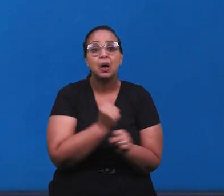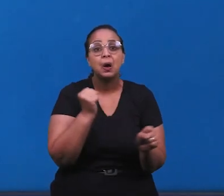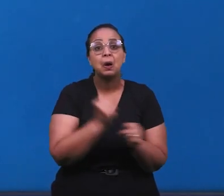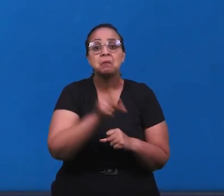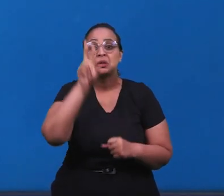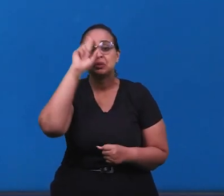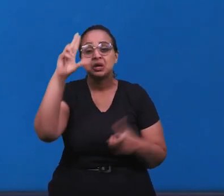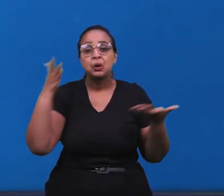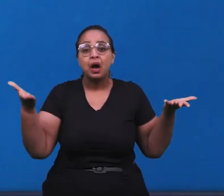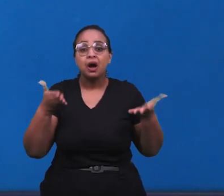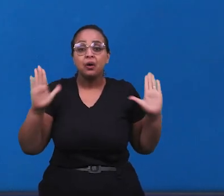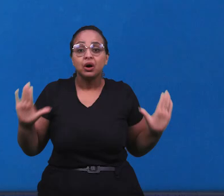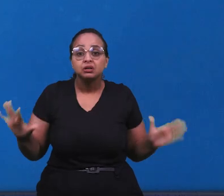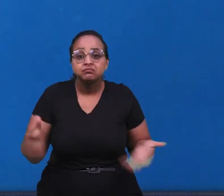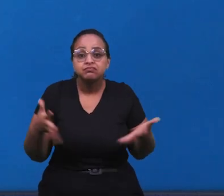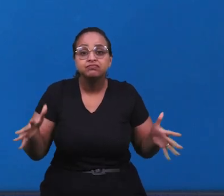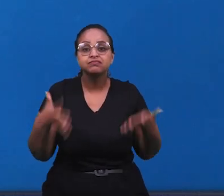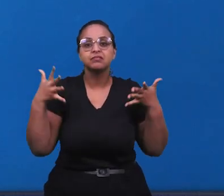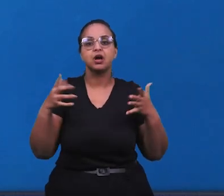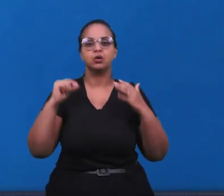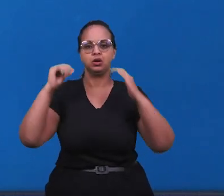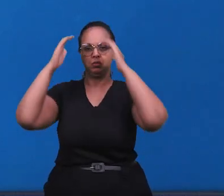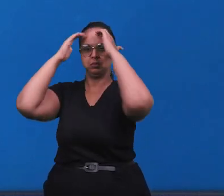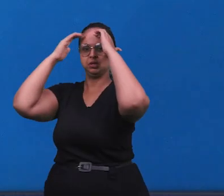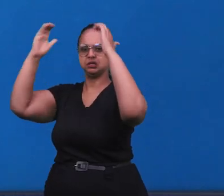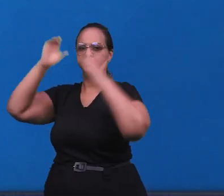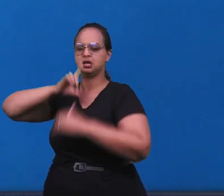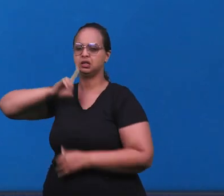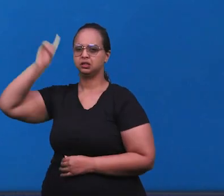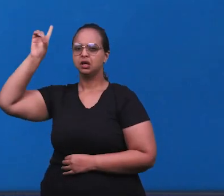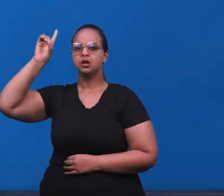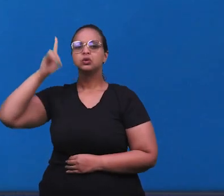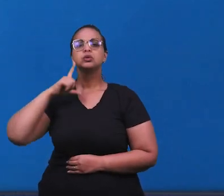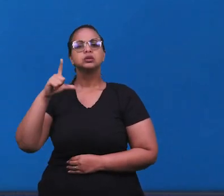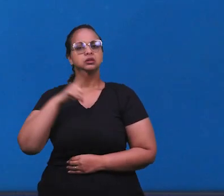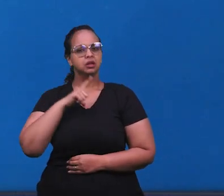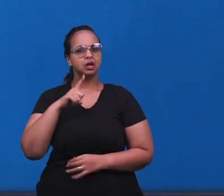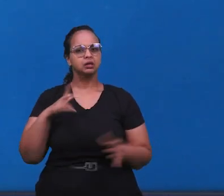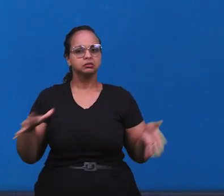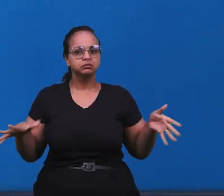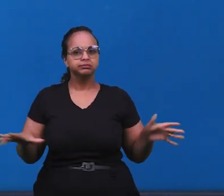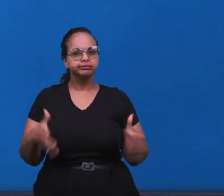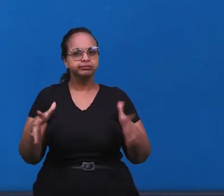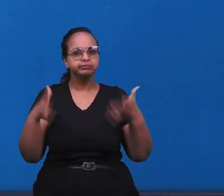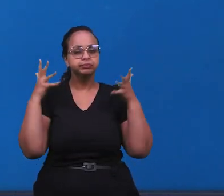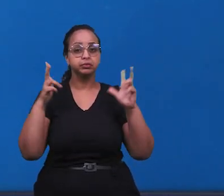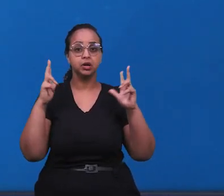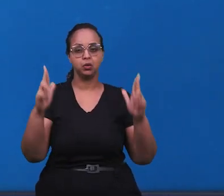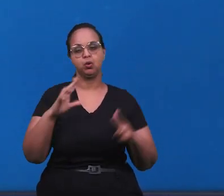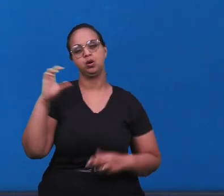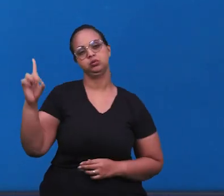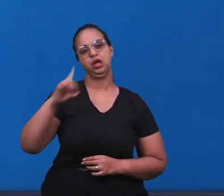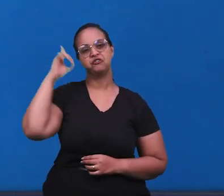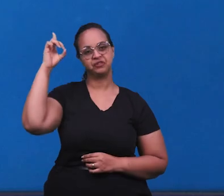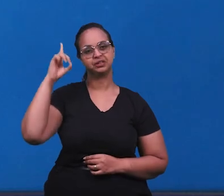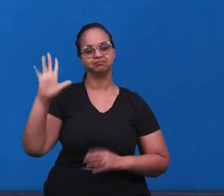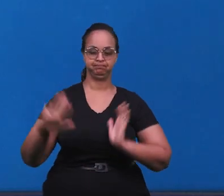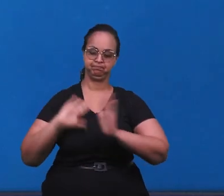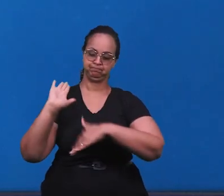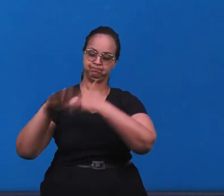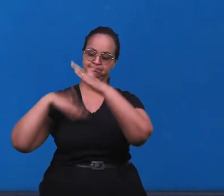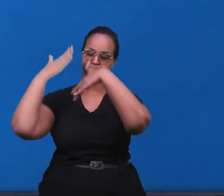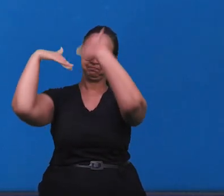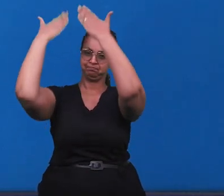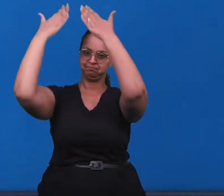Senhor nos nossos dias, né? Na obediência ao Senhor, o Senhor faz a igreja prosperar, como fez Davi prosperar. Muito bem colocada a